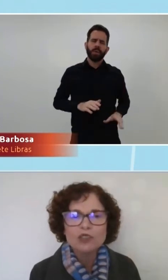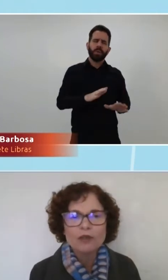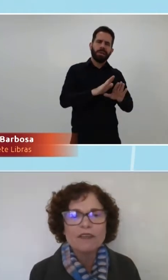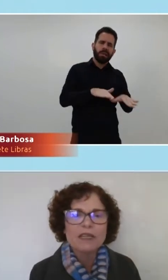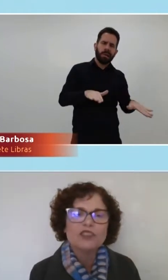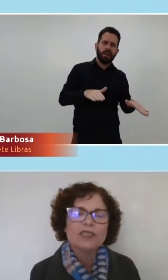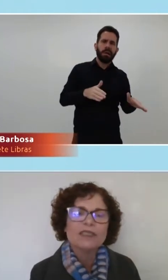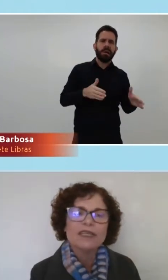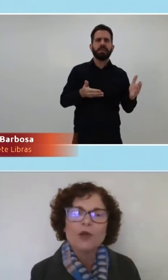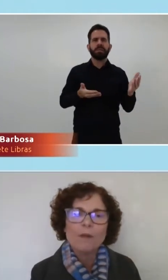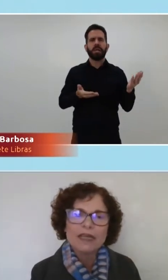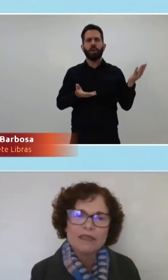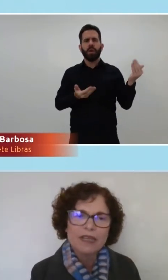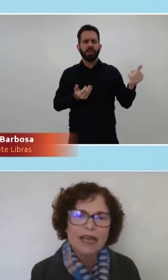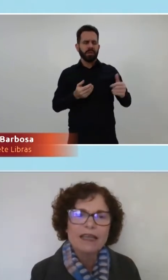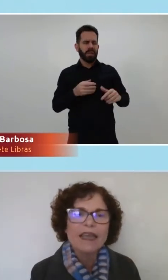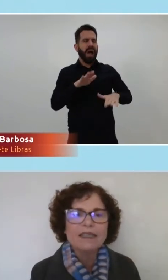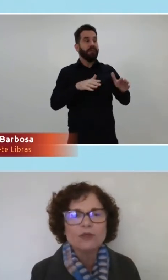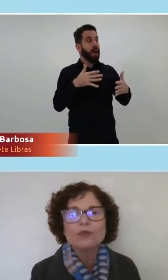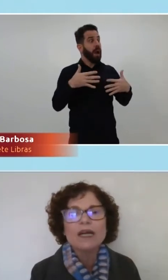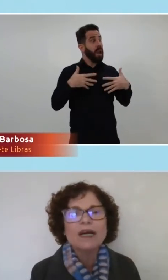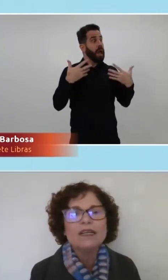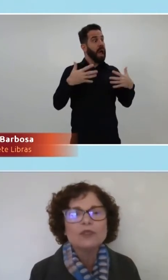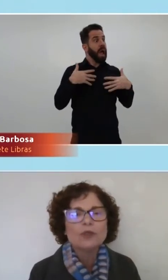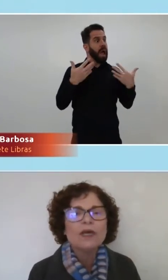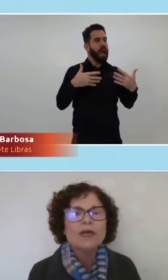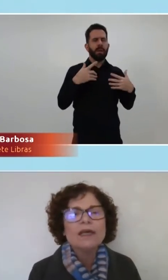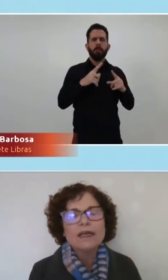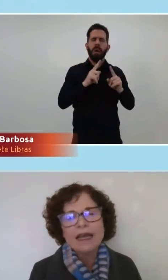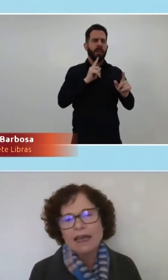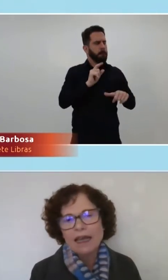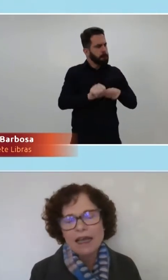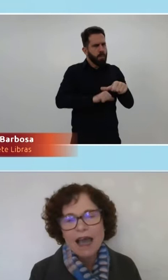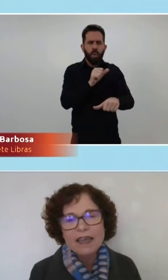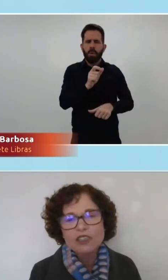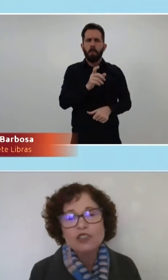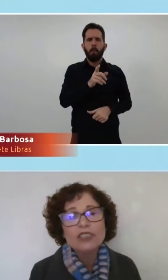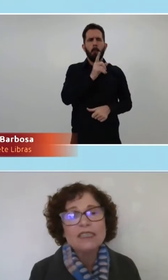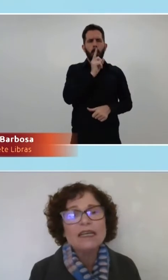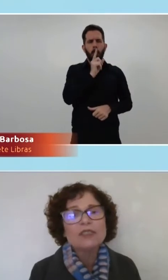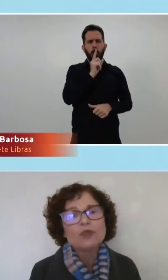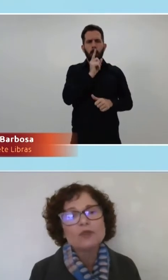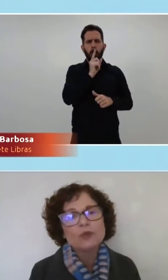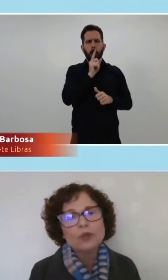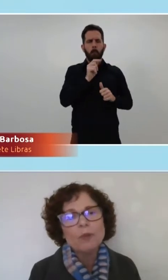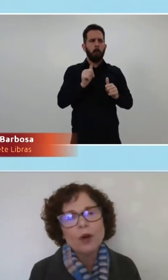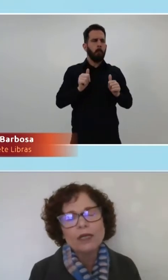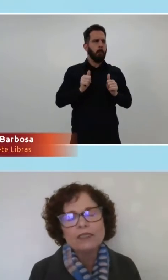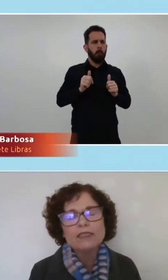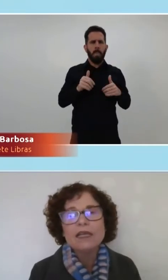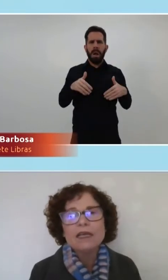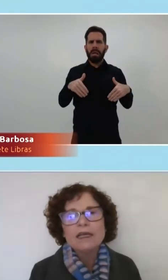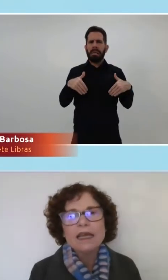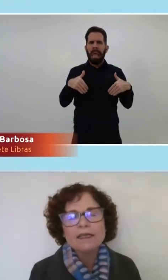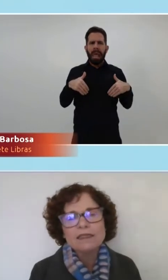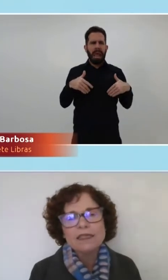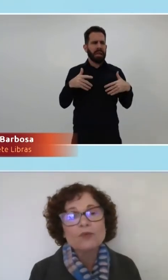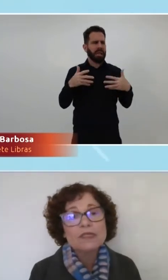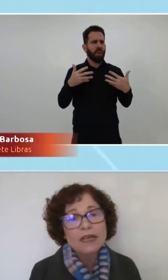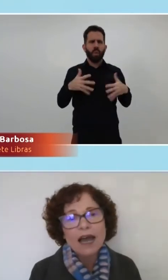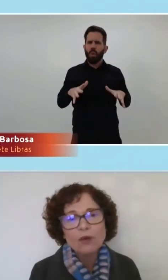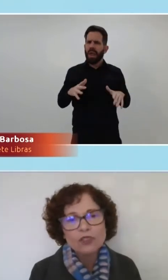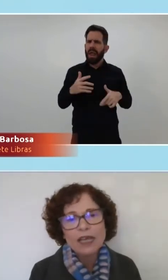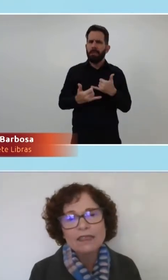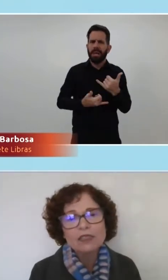alegre, introvertida e começa a ficar quieta num canto, né, arredia, isso tudo pode, né, ser